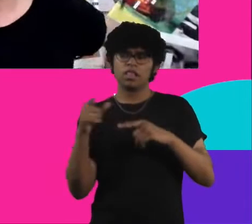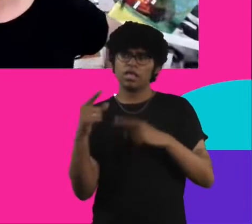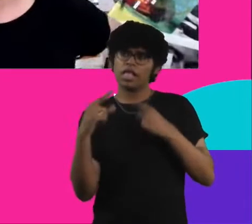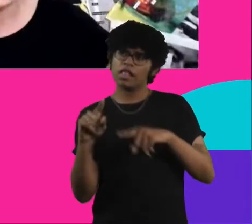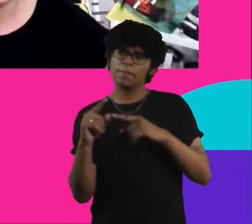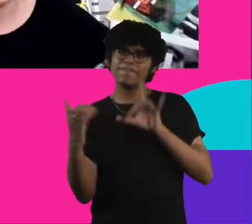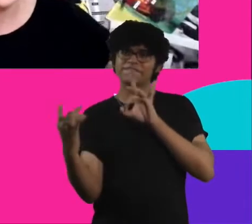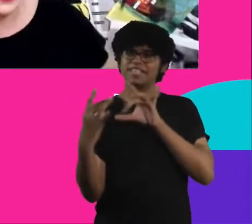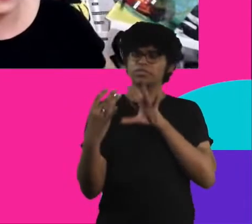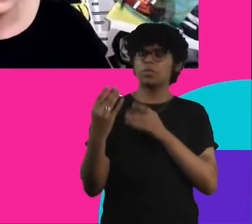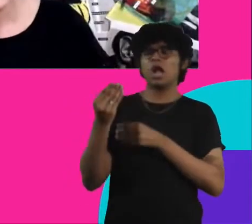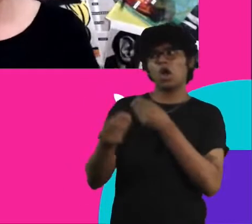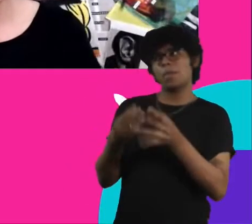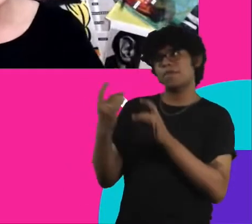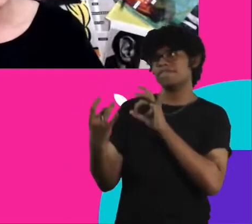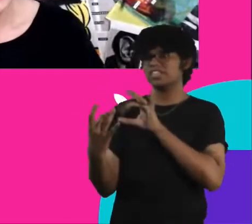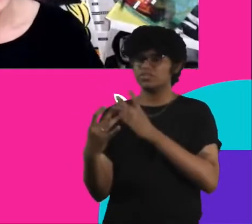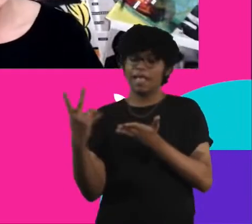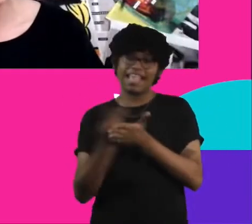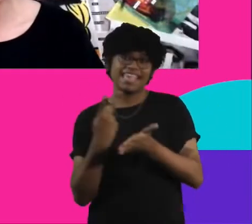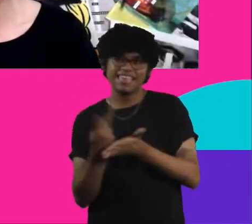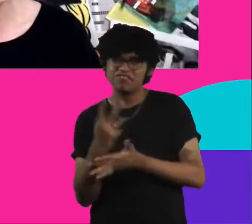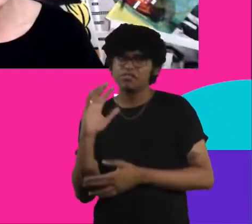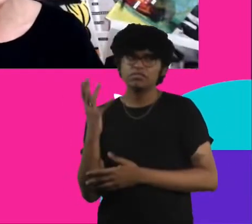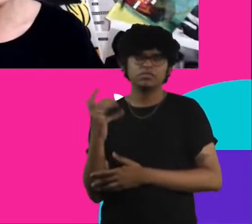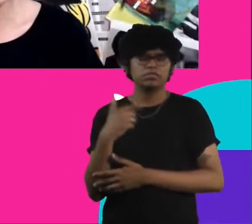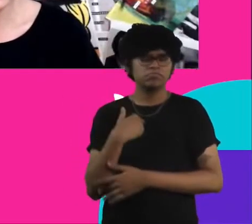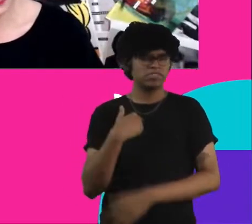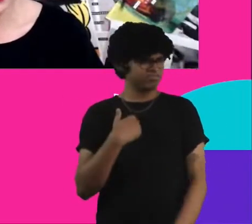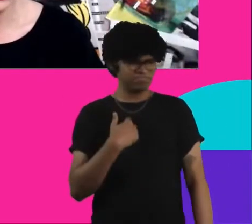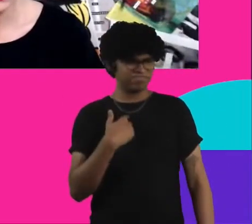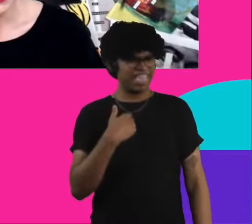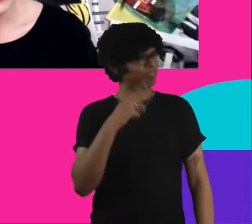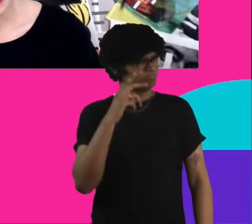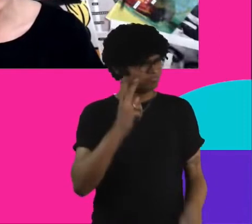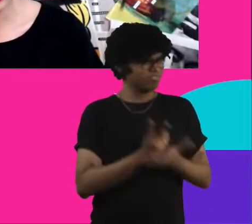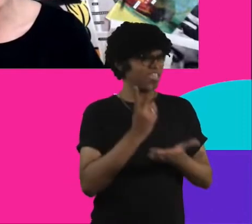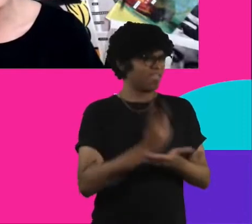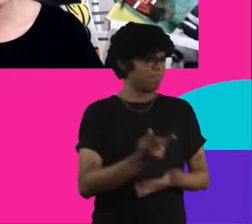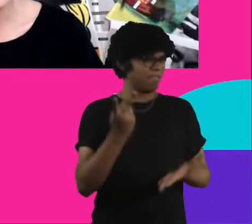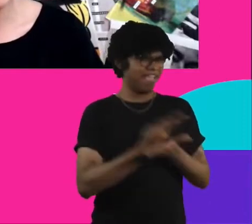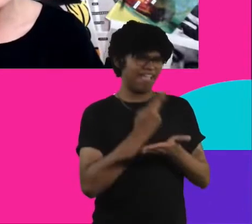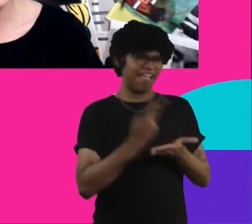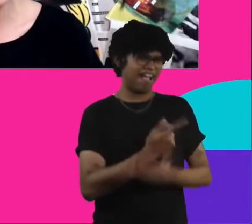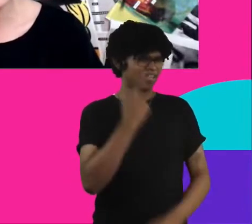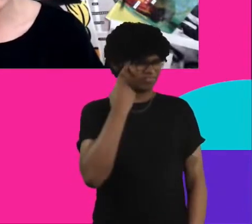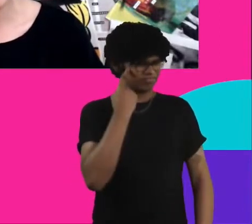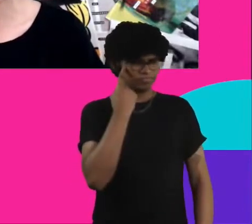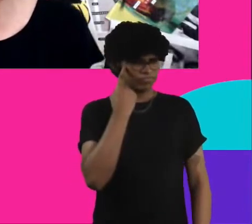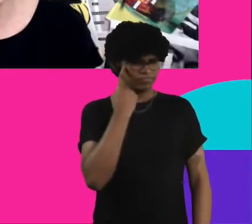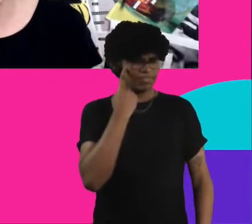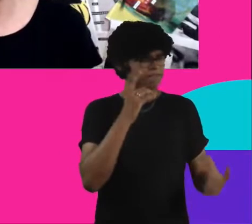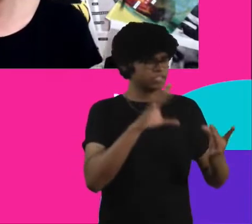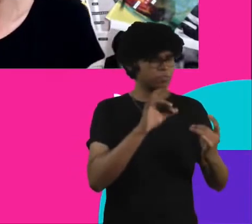sobre feedback, como ele lidava com erro, ele falou assim: eu sempre acho que eu estou errado, e todo feedback é uma chance